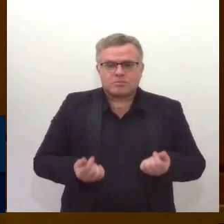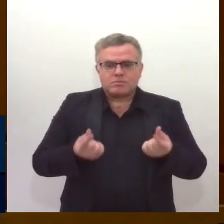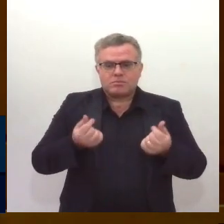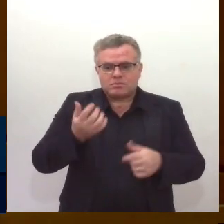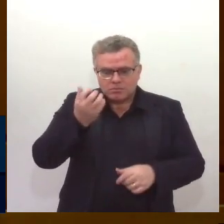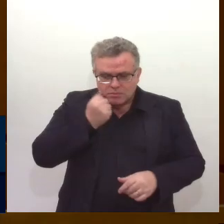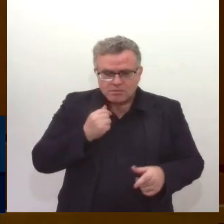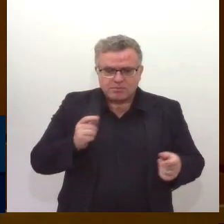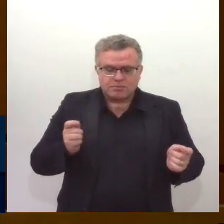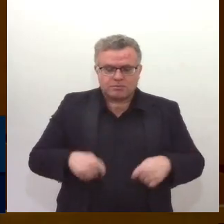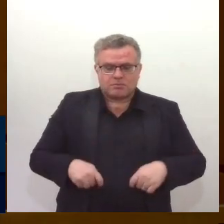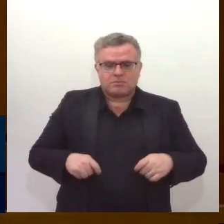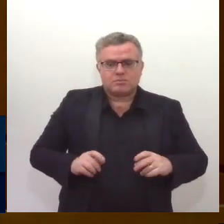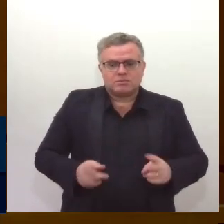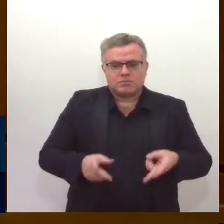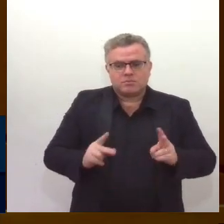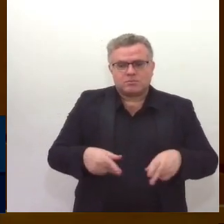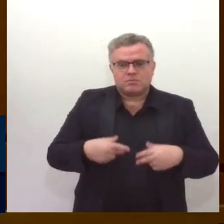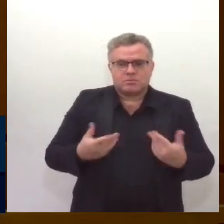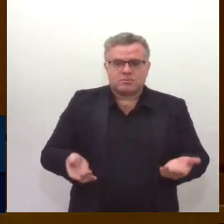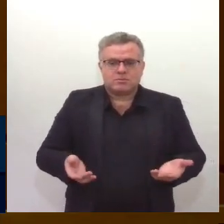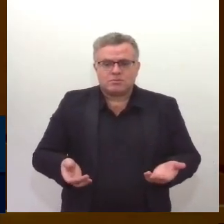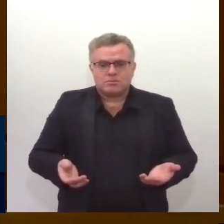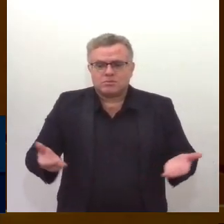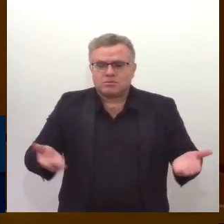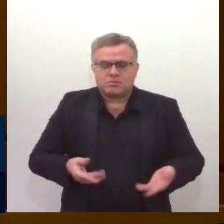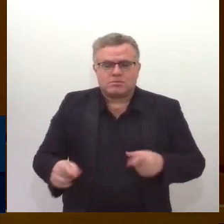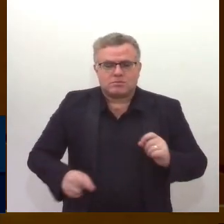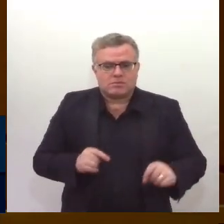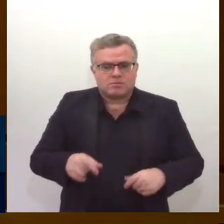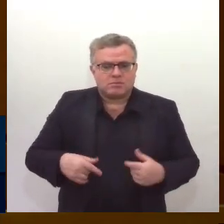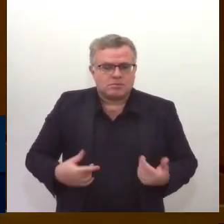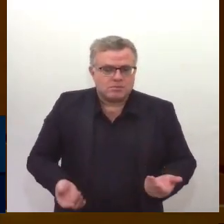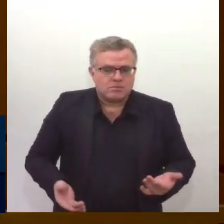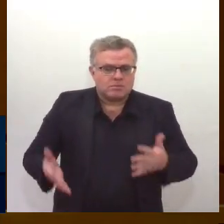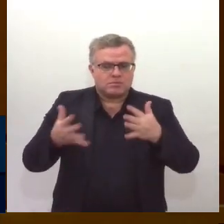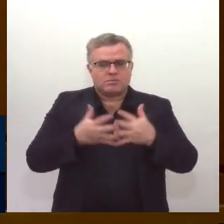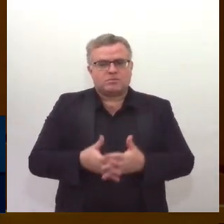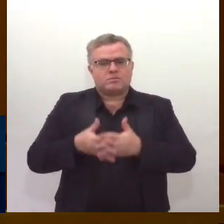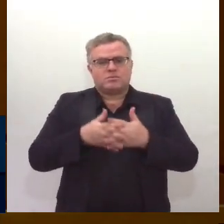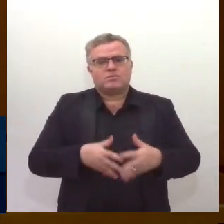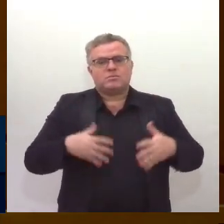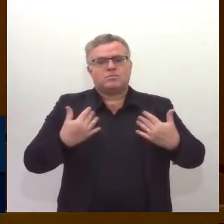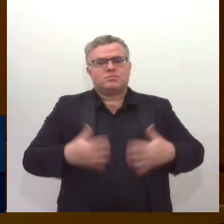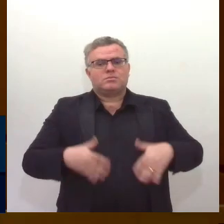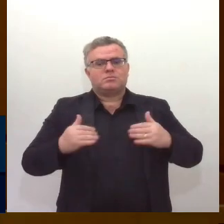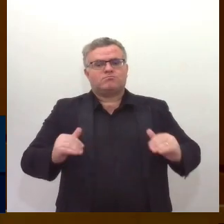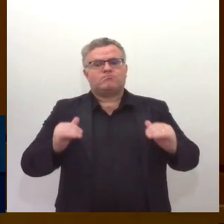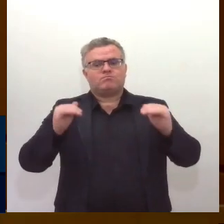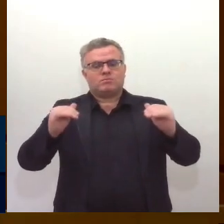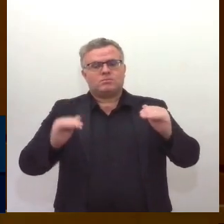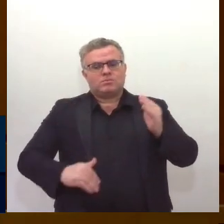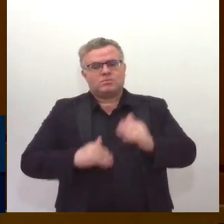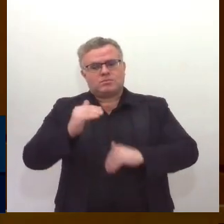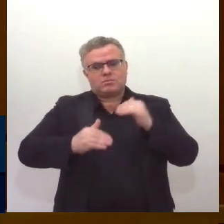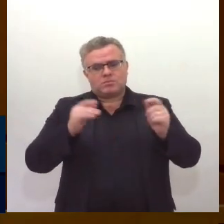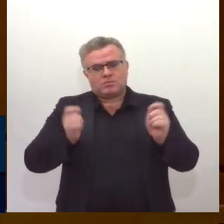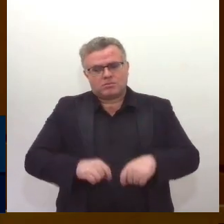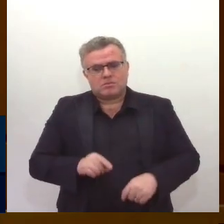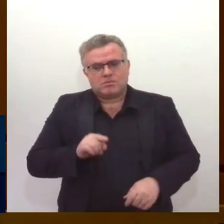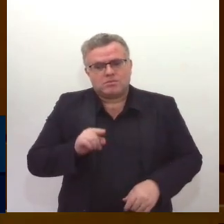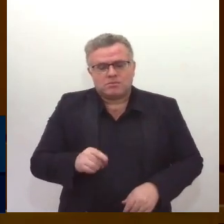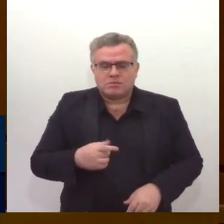depoimento. Agora os Estados Unidos vão voltar aos tempos prósperos, porque eles só pensam no dinheiro, não